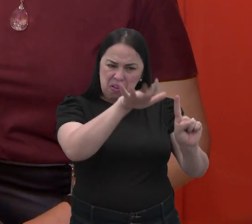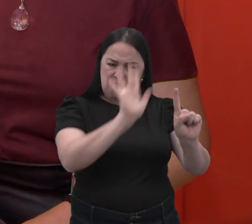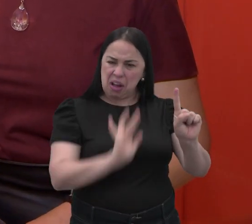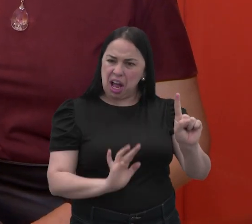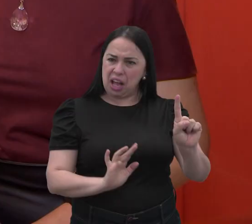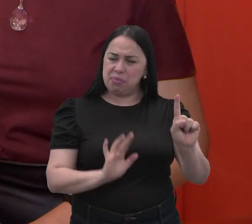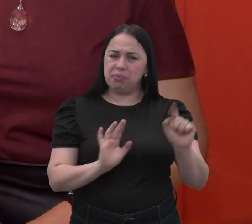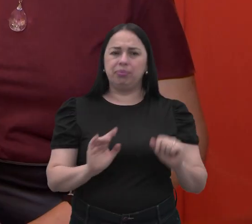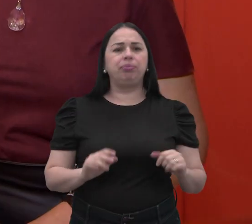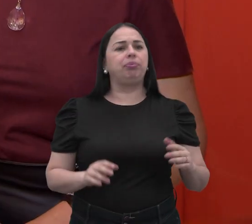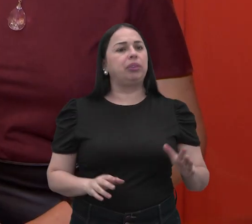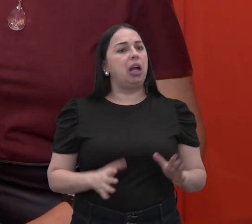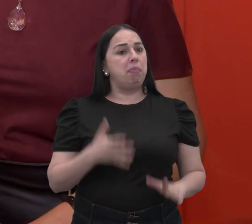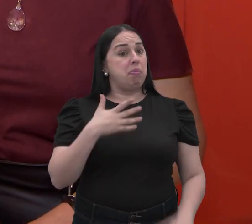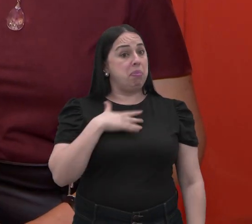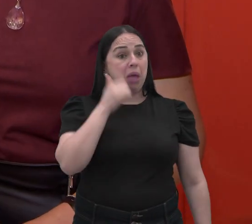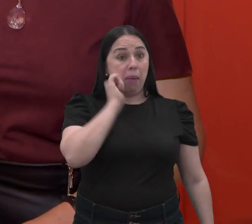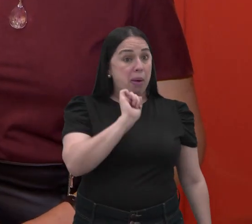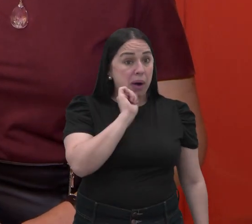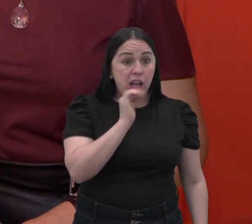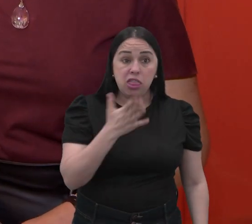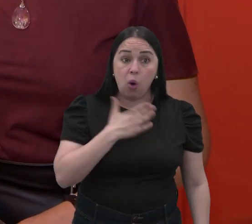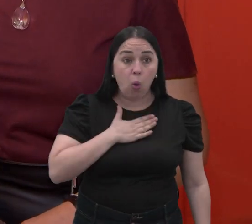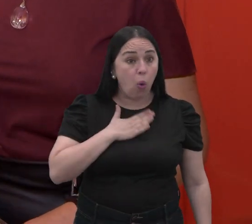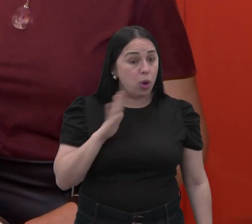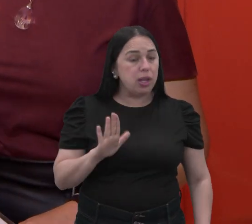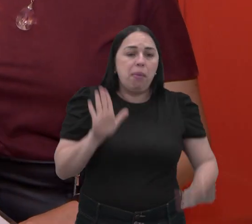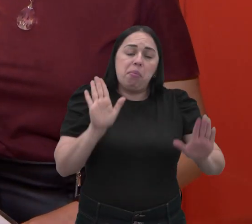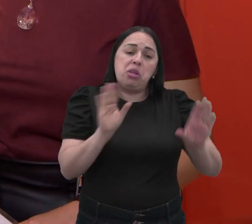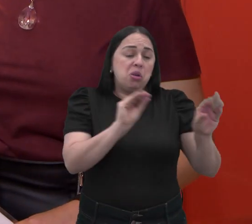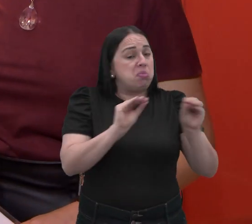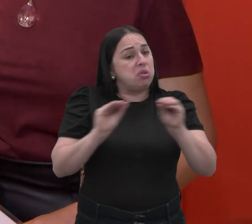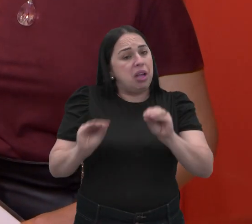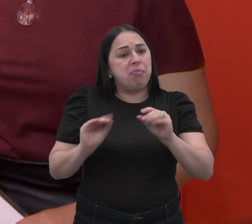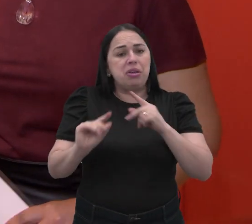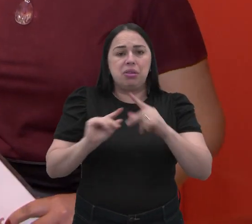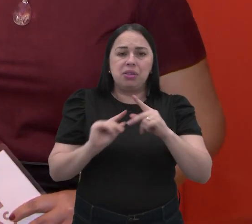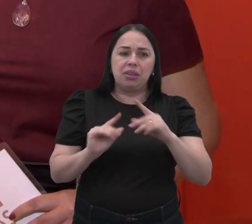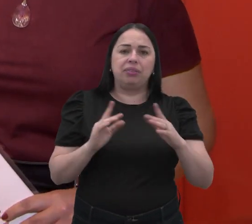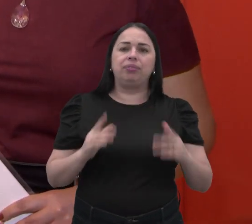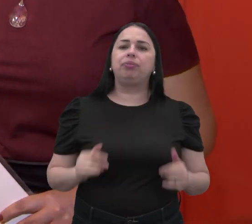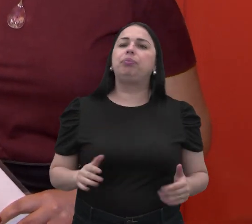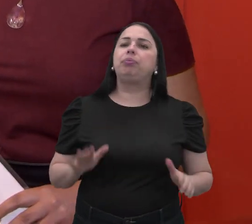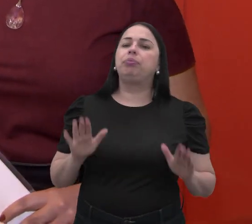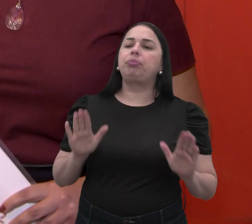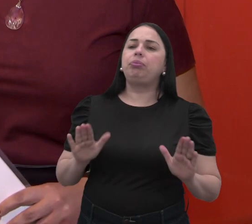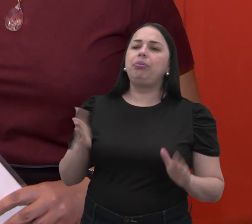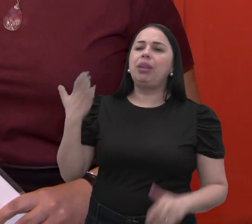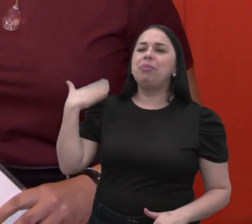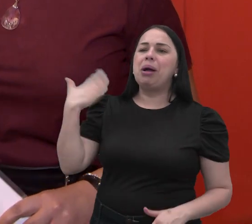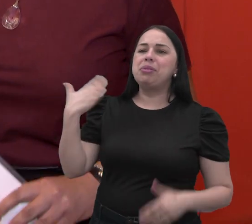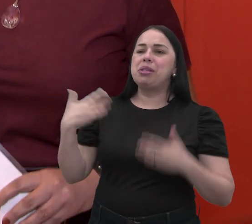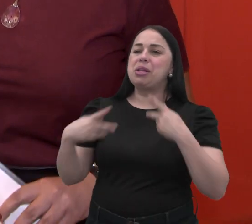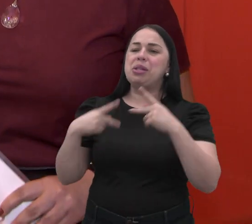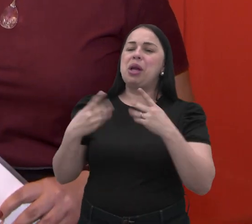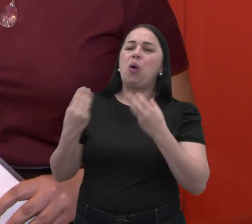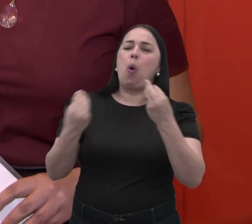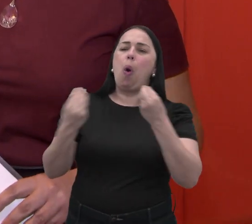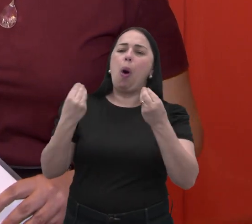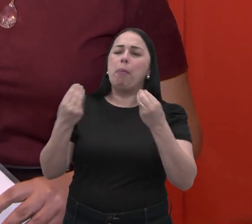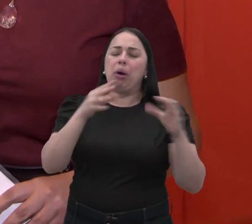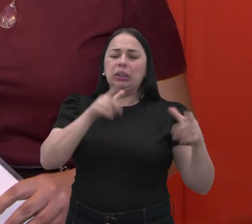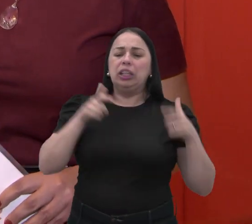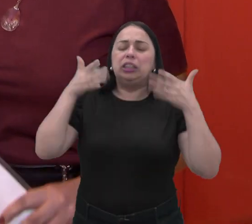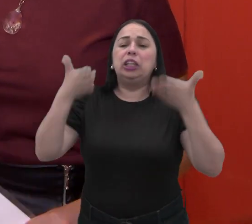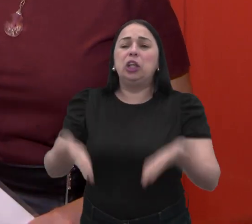cara e coragem? Tipo, na verdade ela não gostou muito não, mas eu vim embora. Falei, não, eu quero fazer isso. Como que era São José quando você chegou